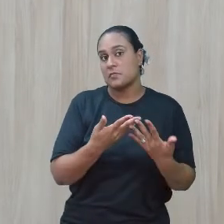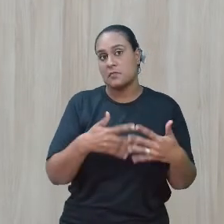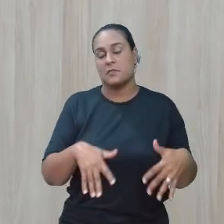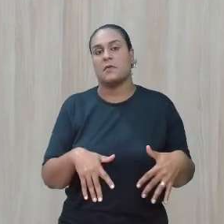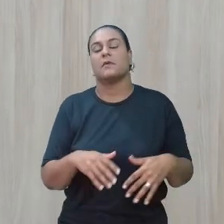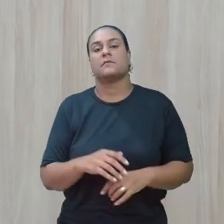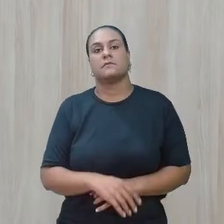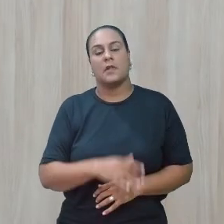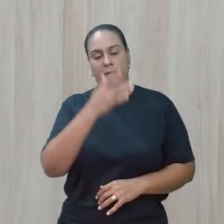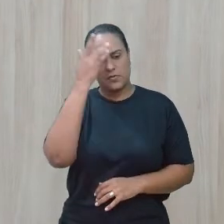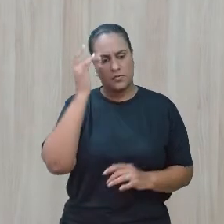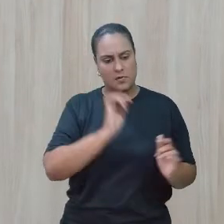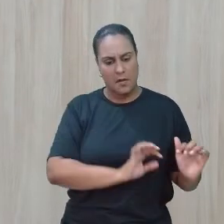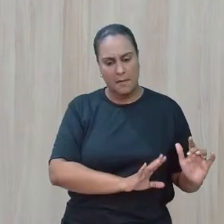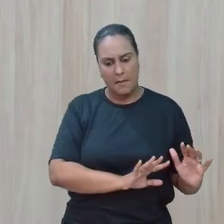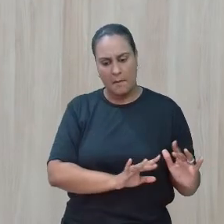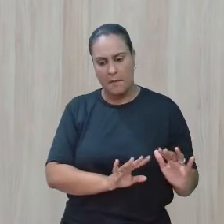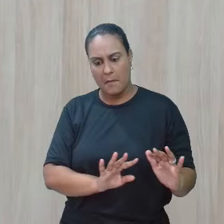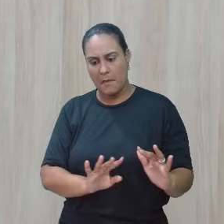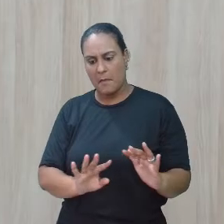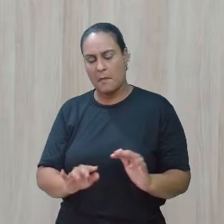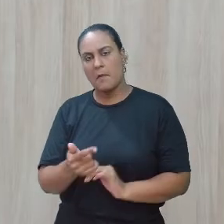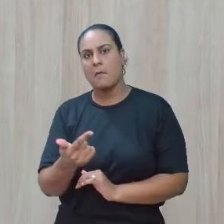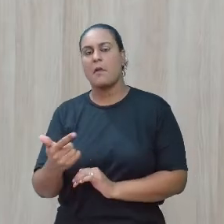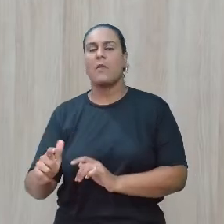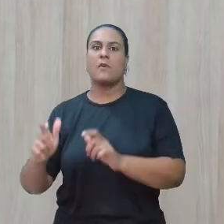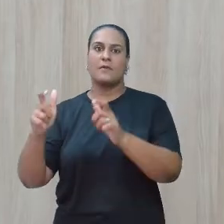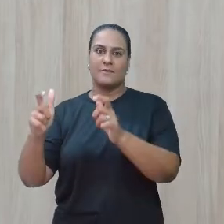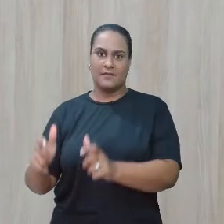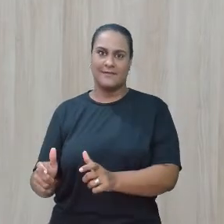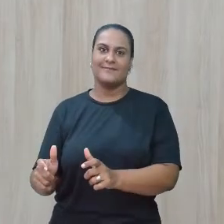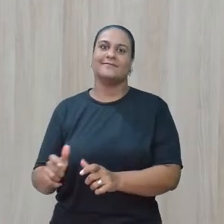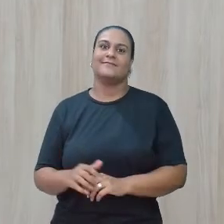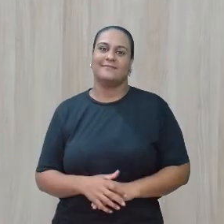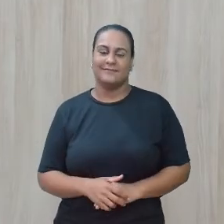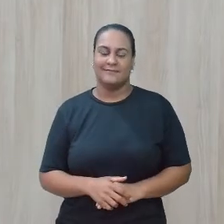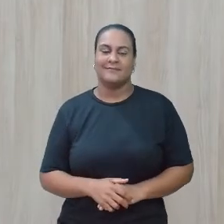acaba migrando, né, daquele ambiente ali para ir em outro, né?